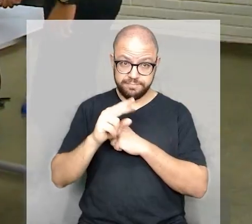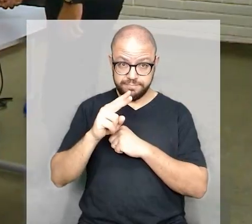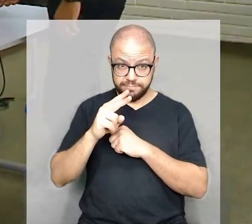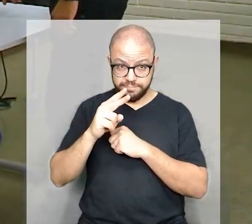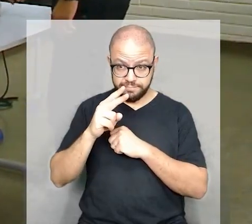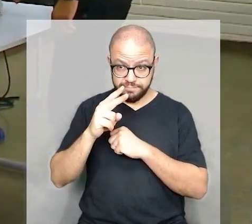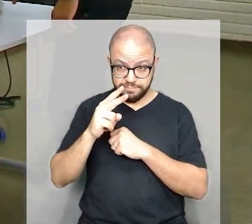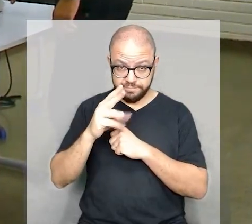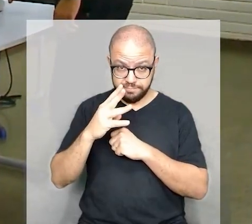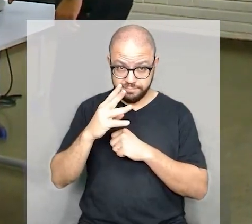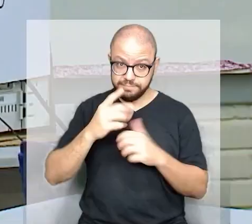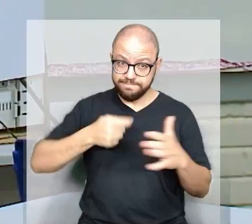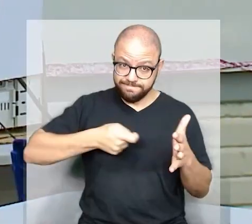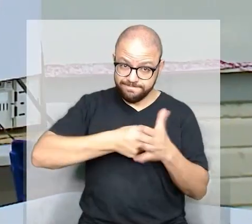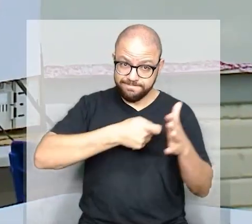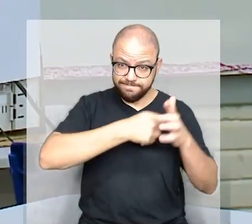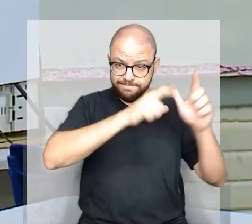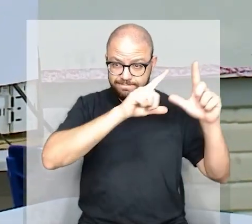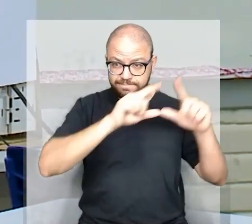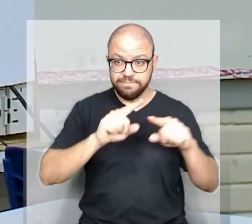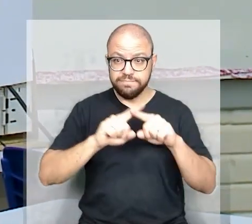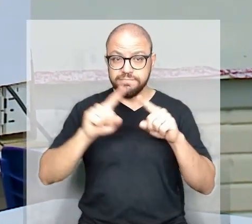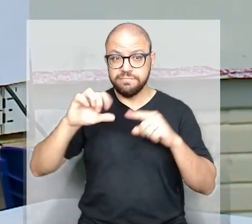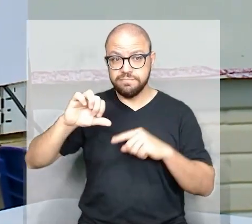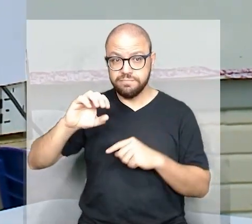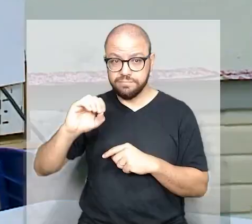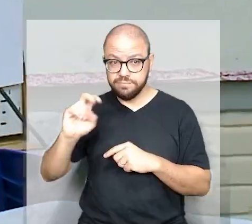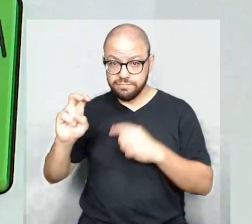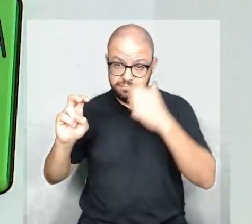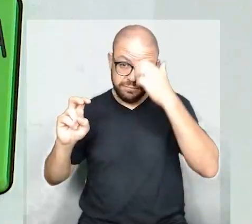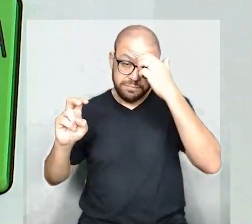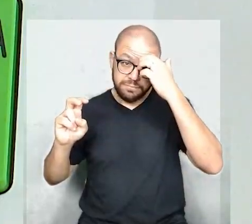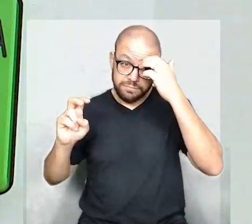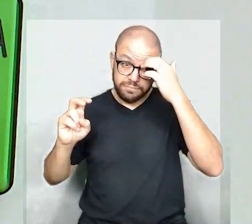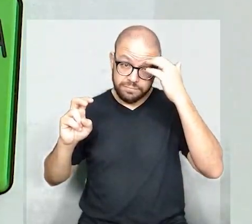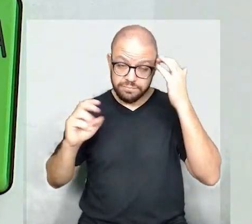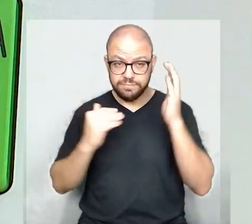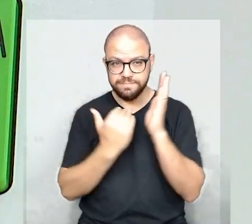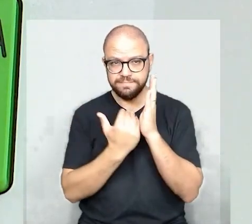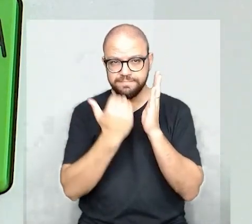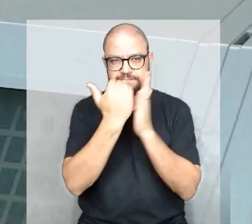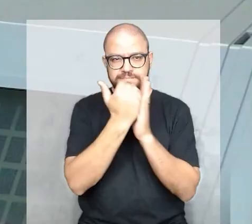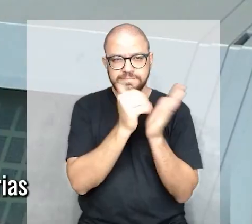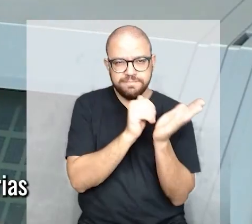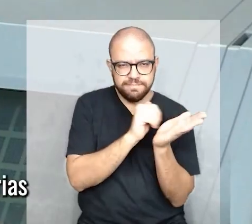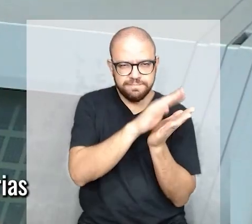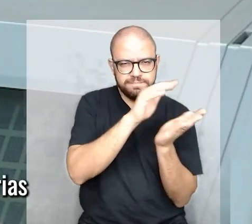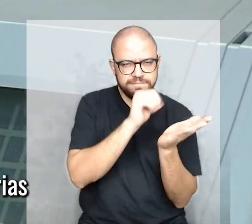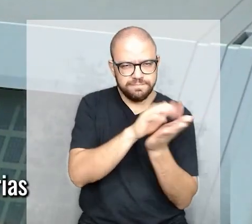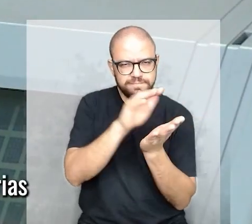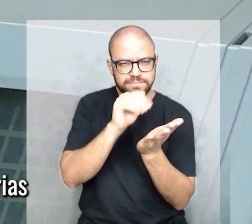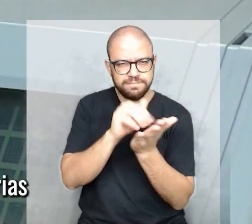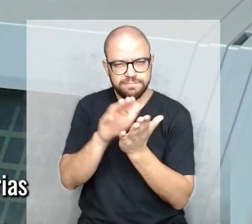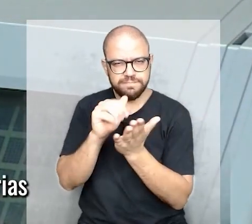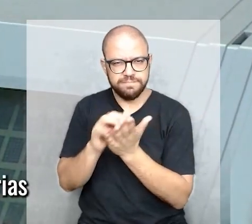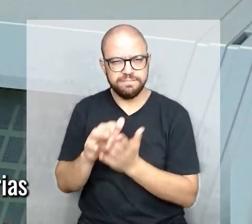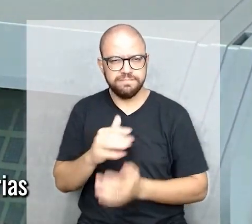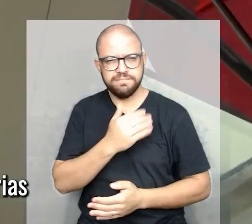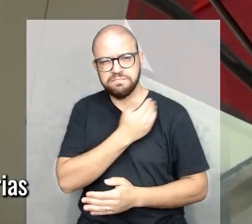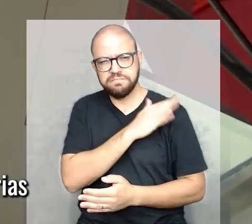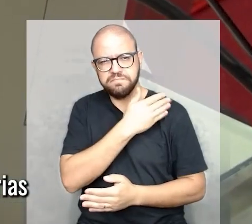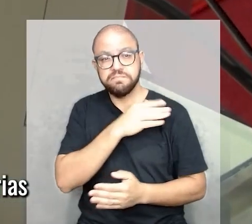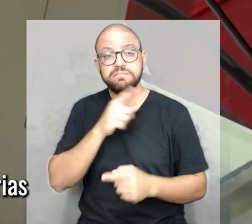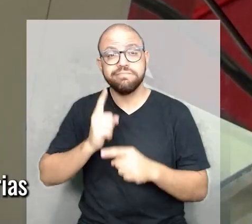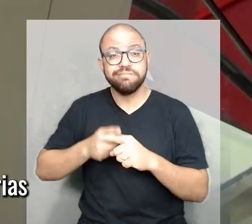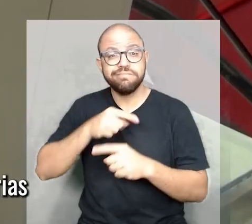Nordeste. Nas eleições de 2024, o número de denúncias caiu, mas ainda chamou atenção, 905 no total.